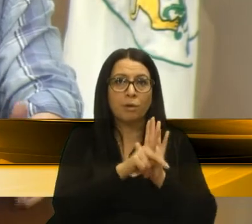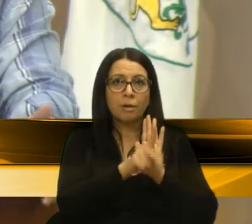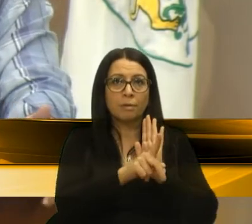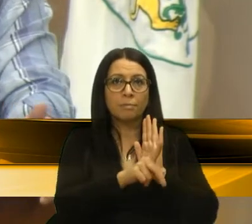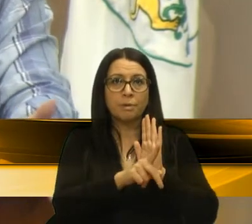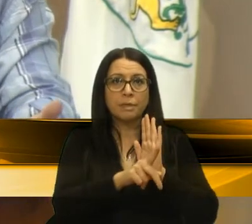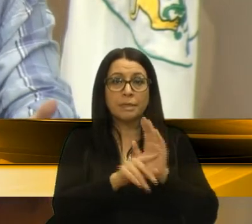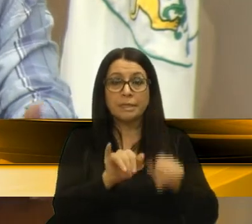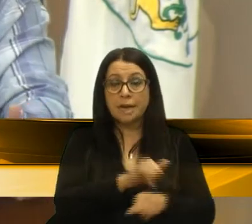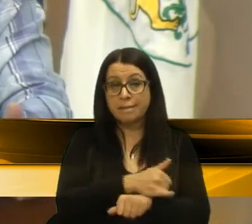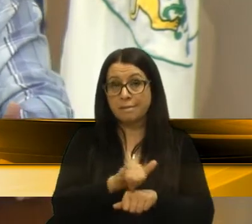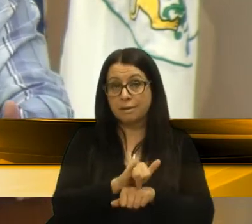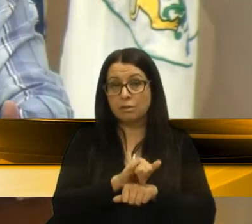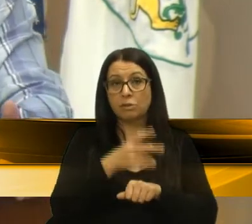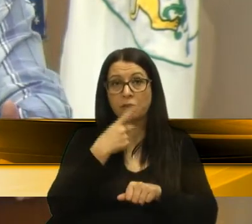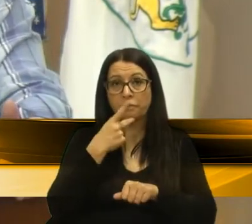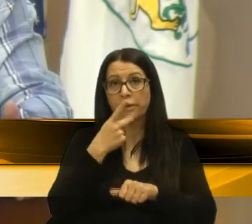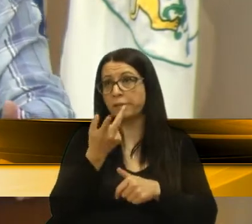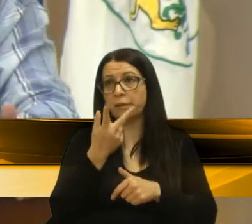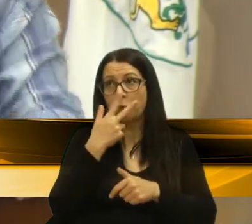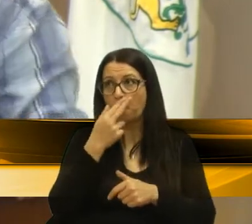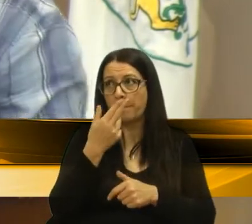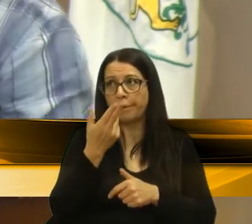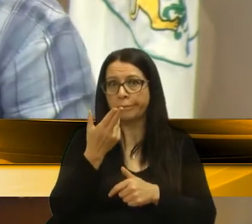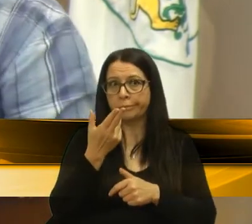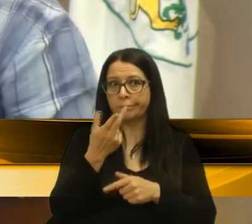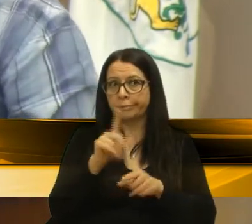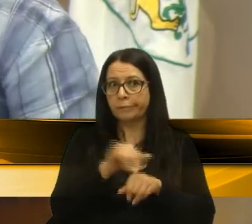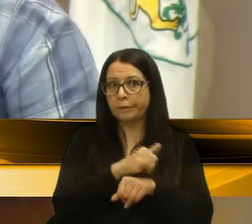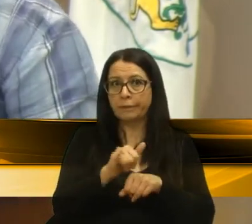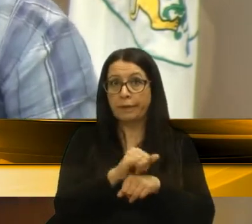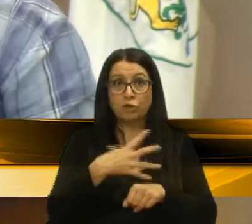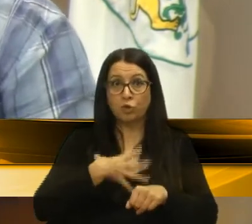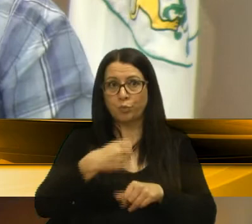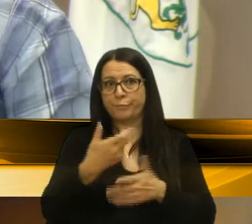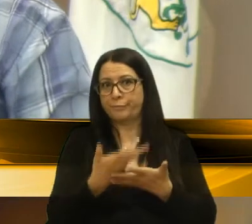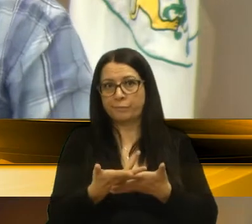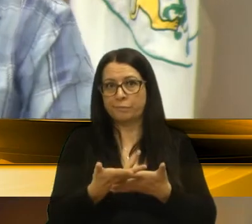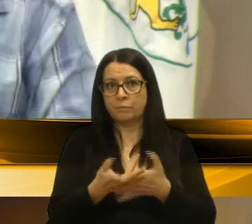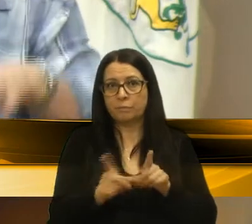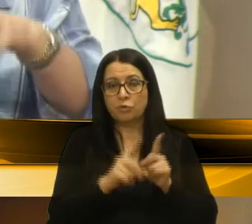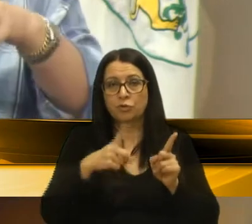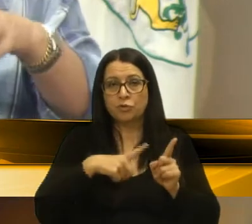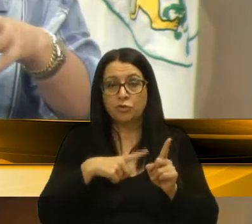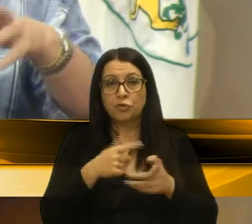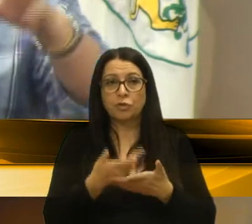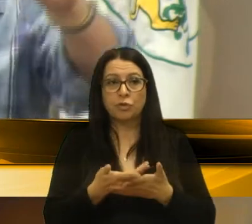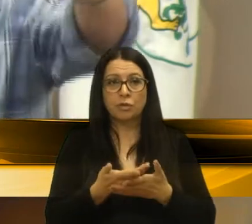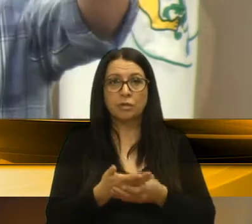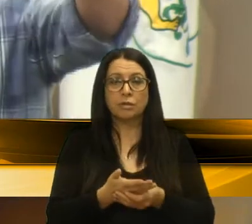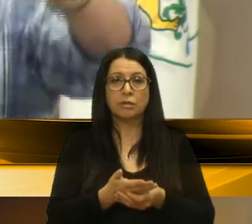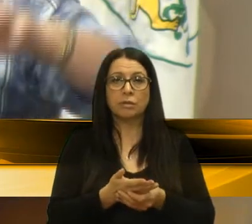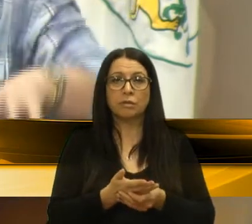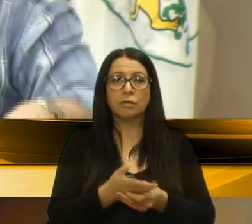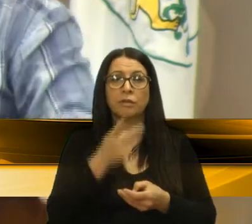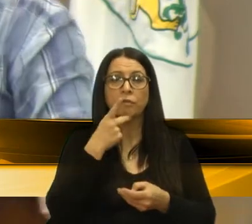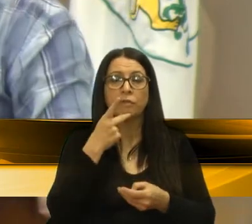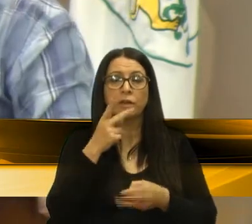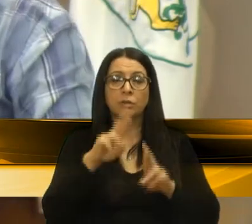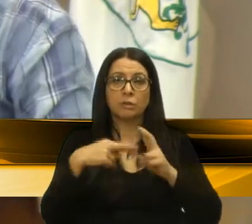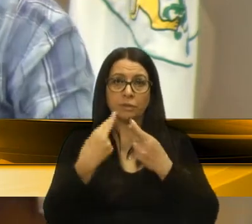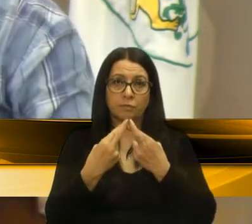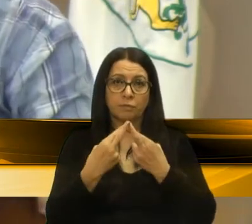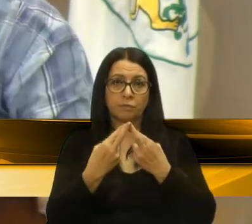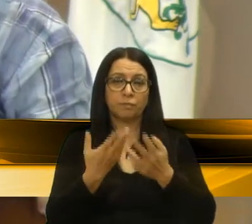estratégia que eu já dizia suicida né ao dizer o seguinte bom existe um se falou na reunião que a